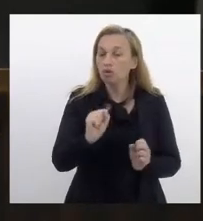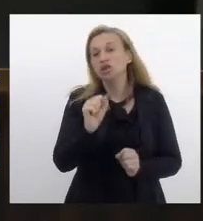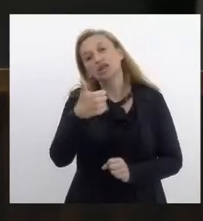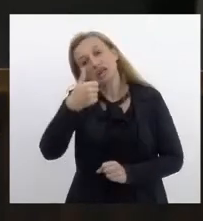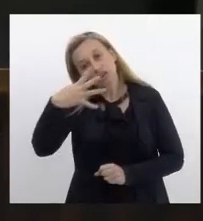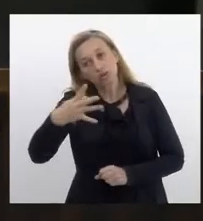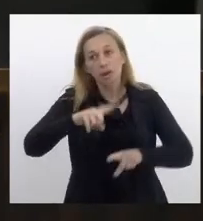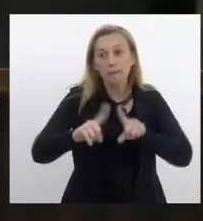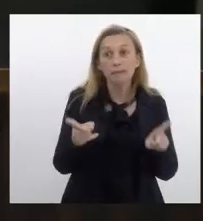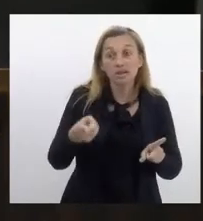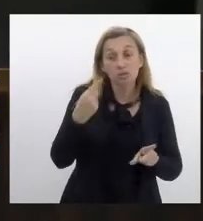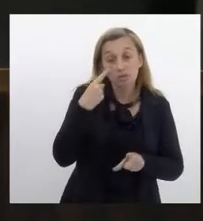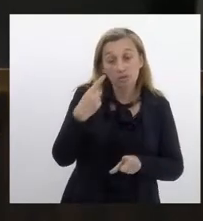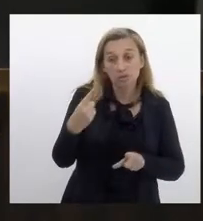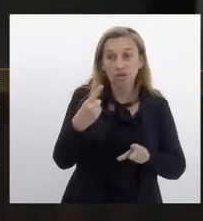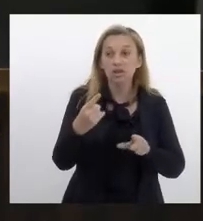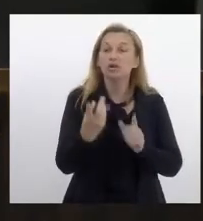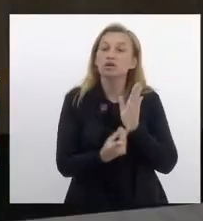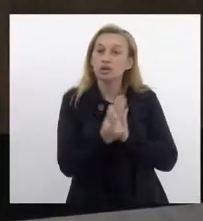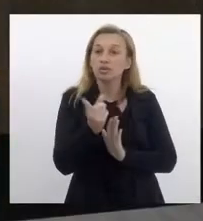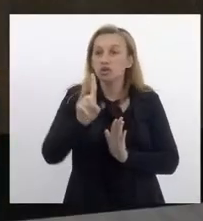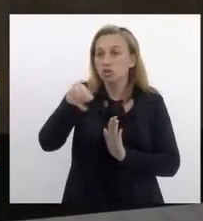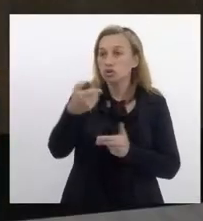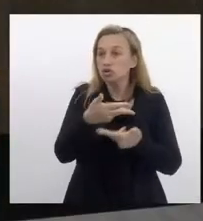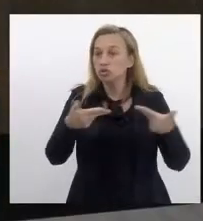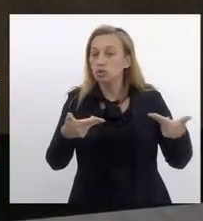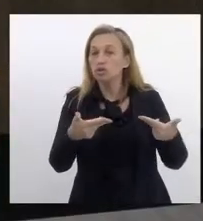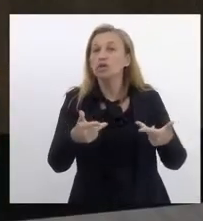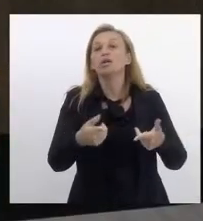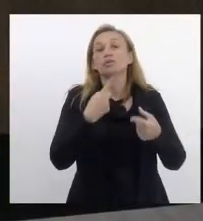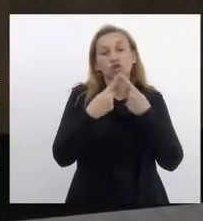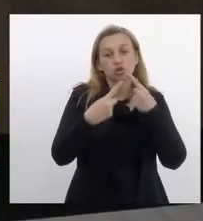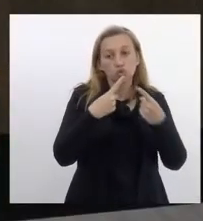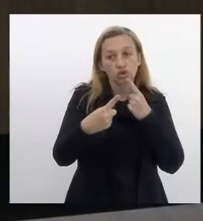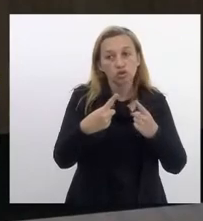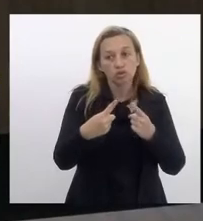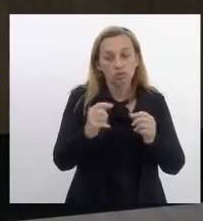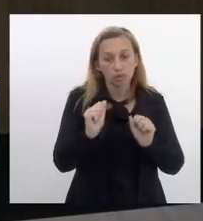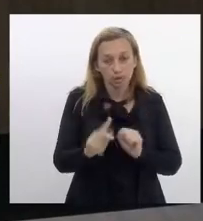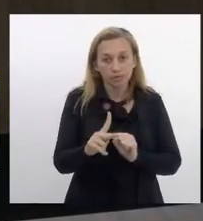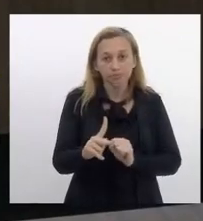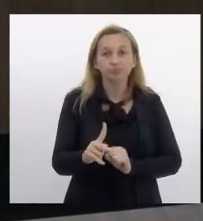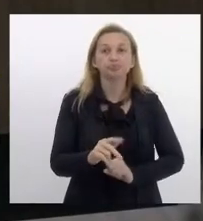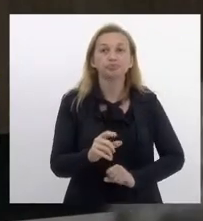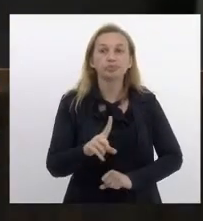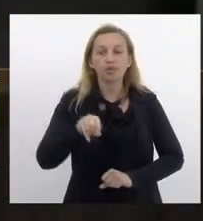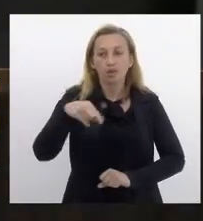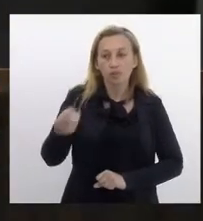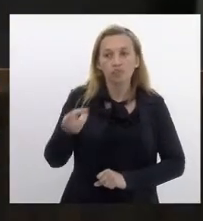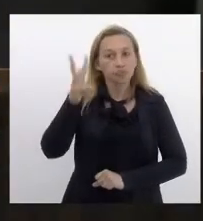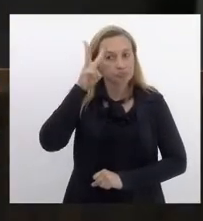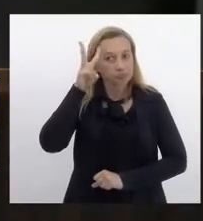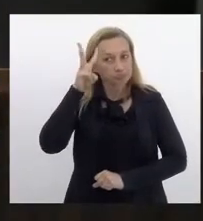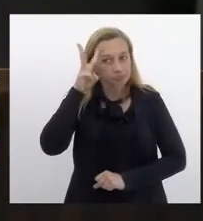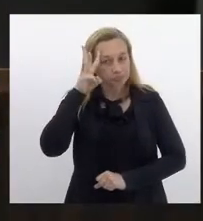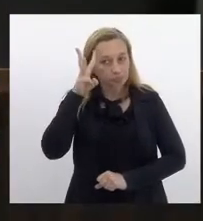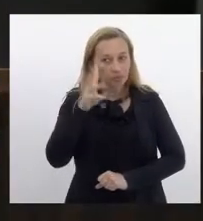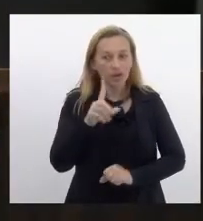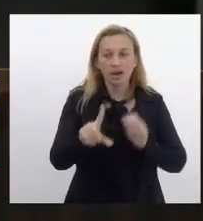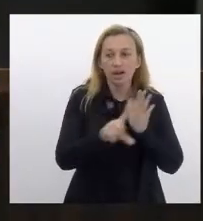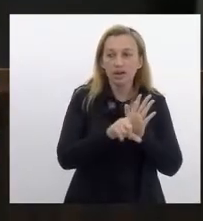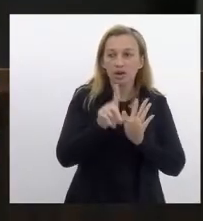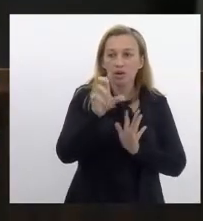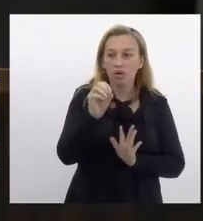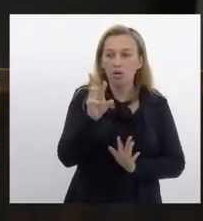14, mas como vamos ter orçamento e outras coisas, para nós discutirmos, tá? Tá bom. Na próxima terça-feira, a Lei Orgânica da Polícia Civil